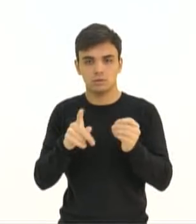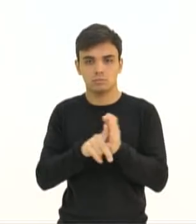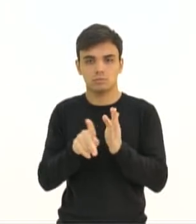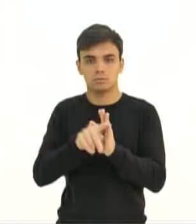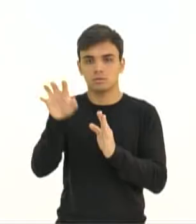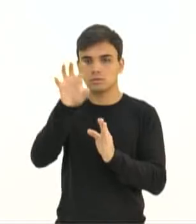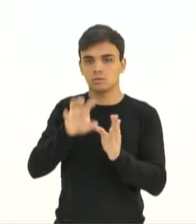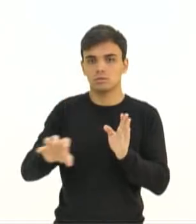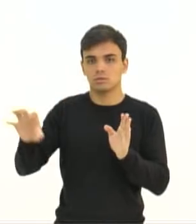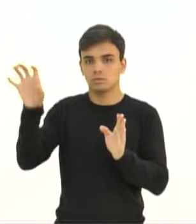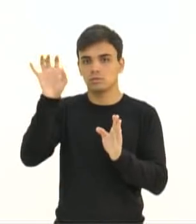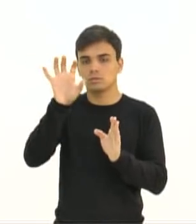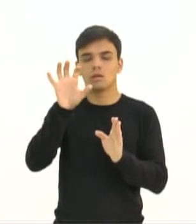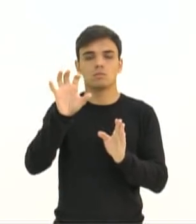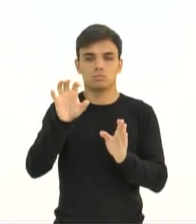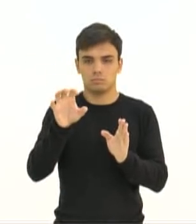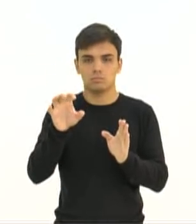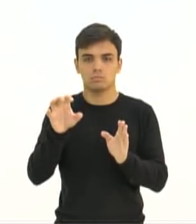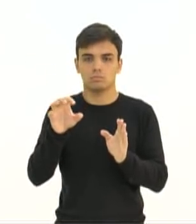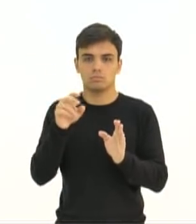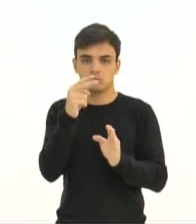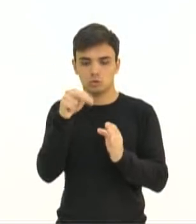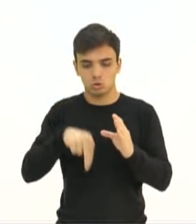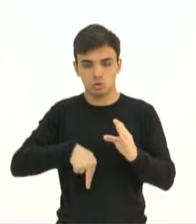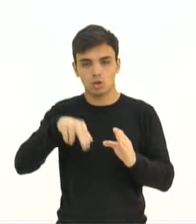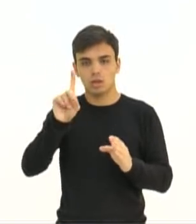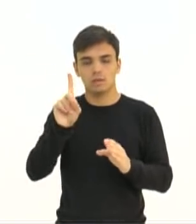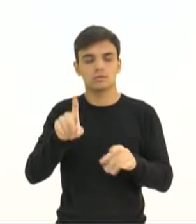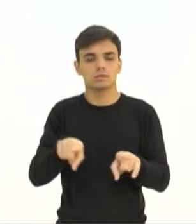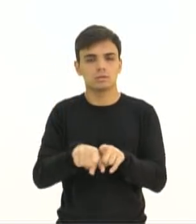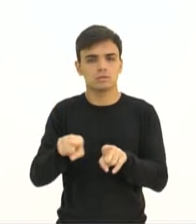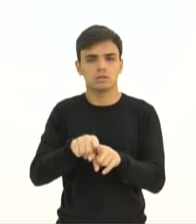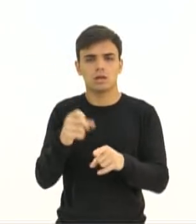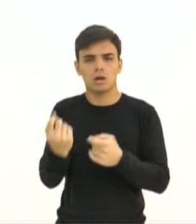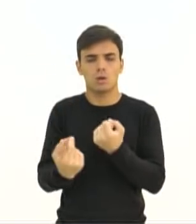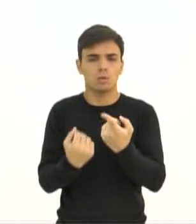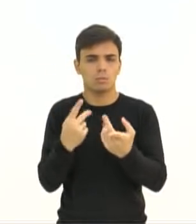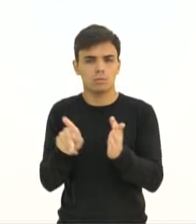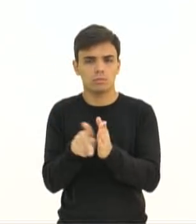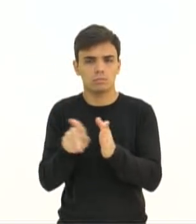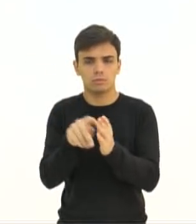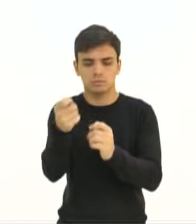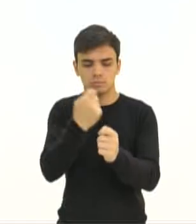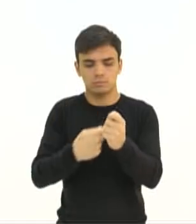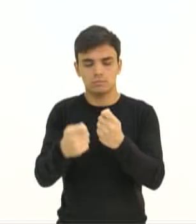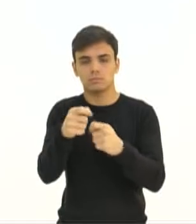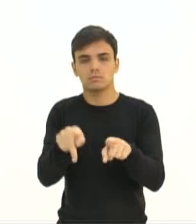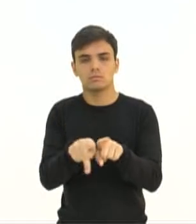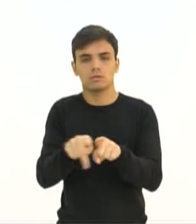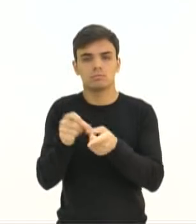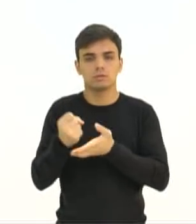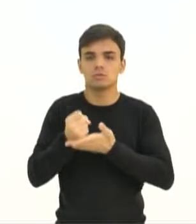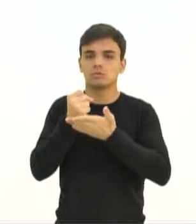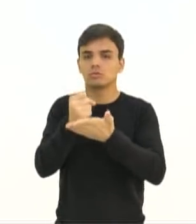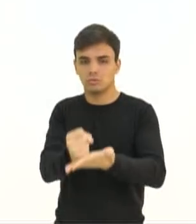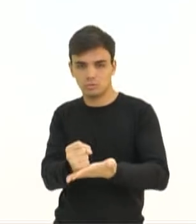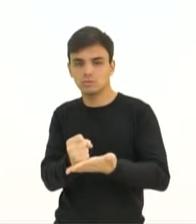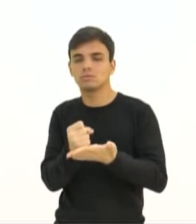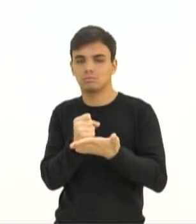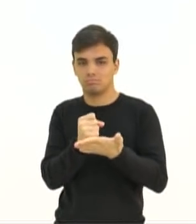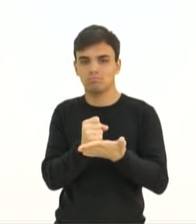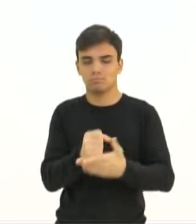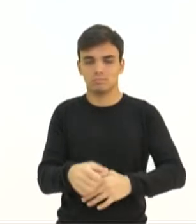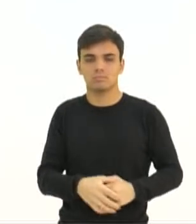região Nordeste. Por quê? Porque nós temos algumas condições da economia ali que estão favorecendo essa migração de